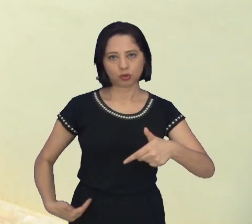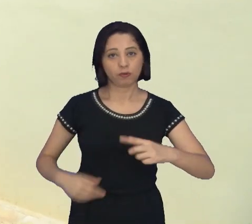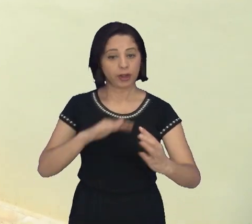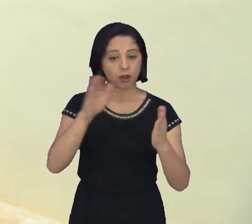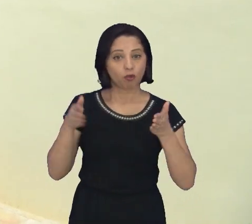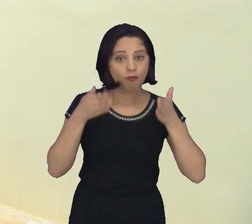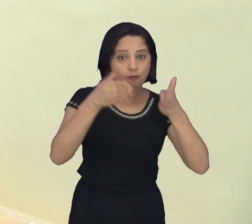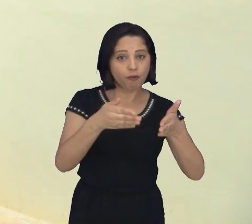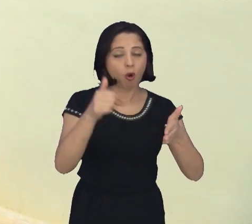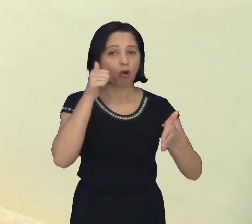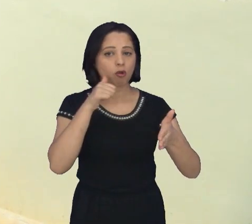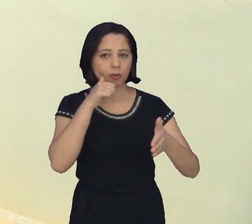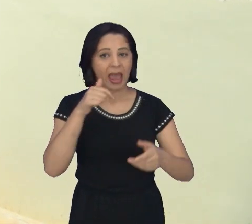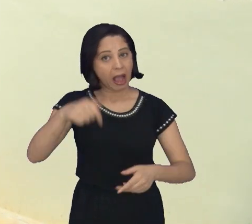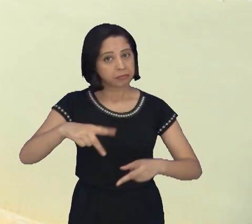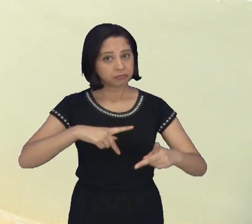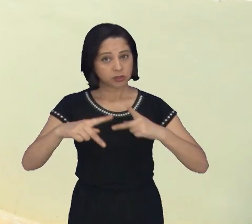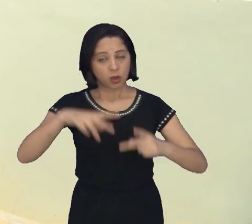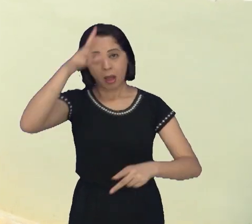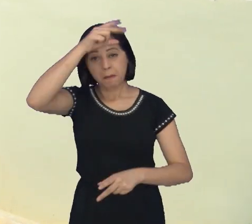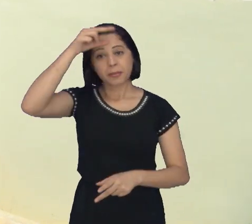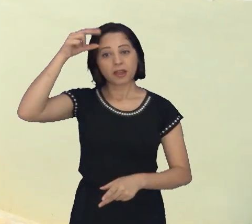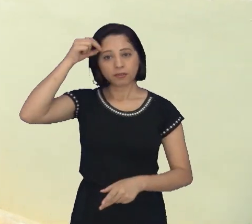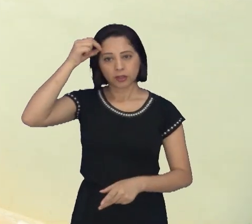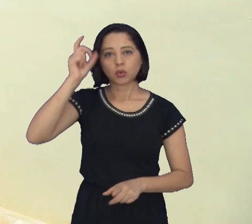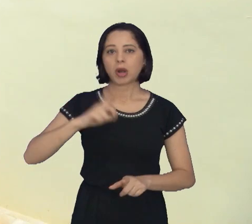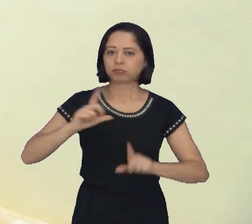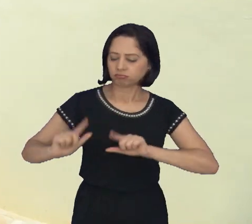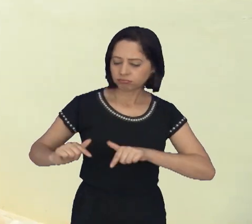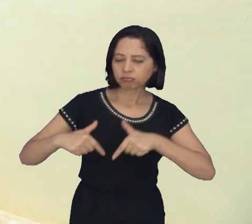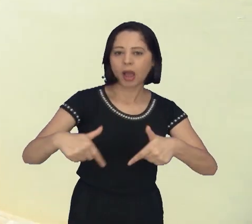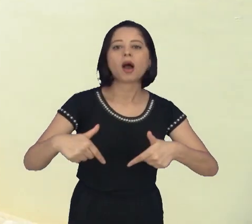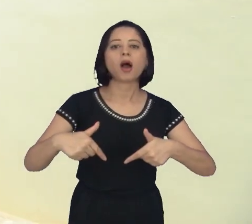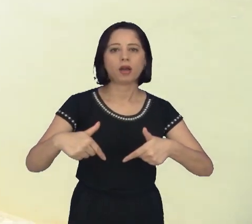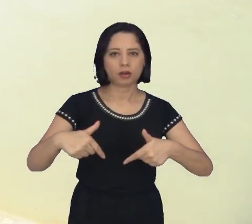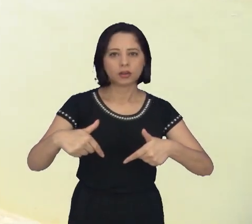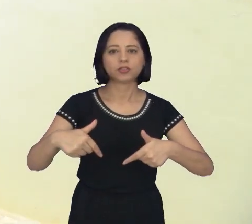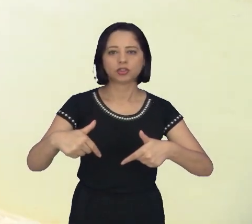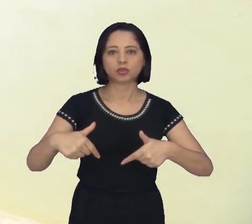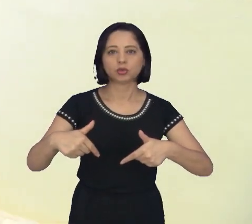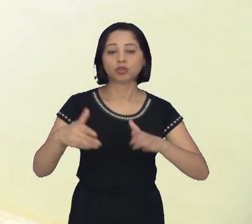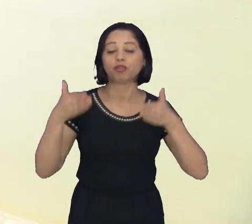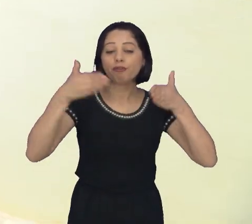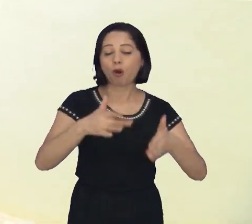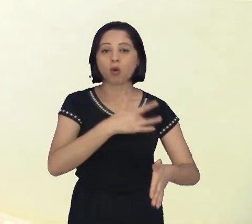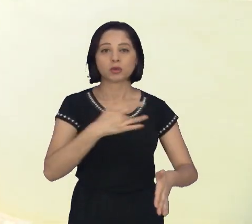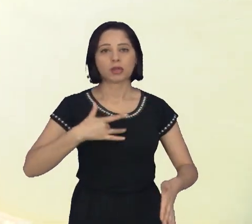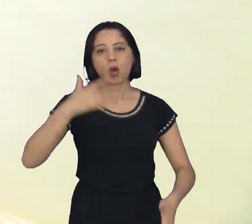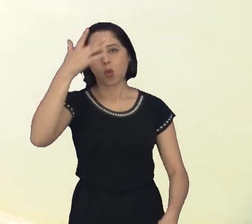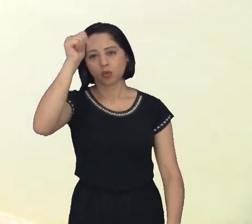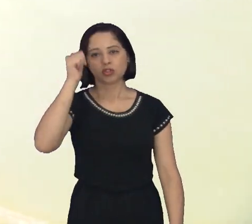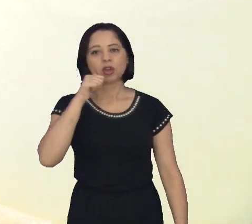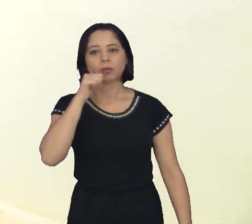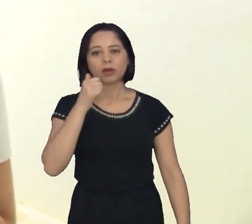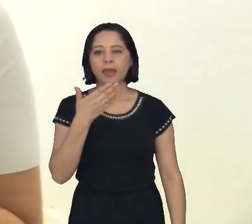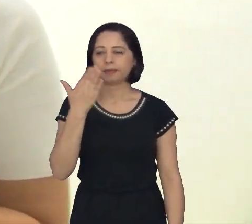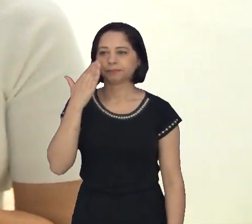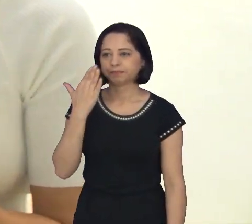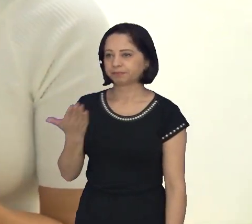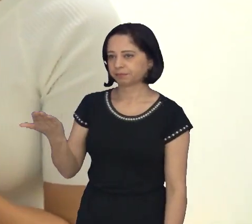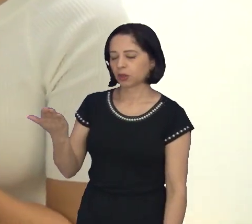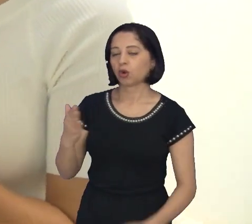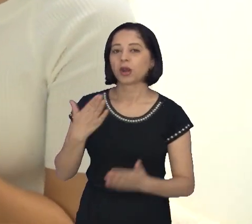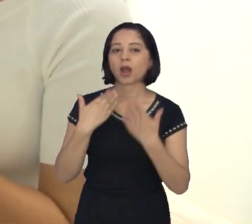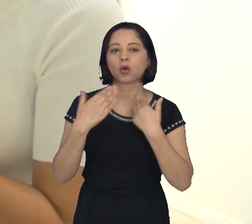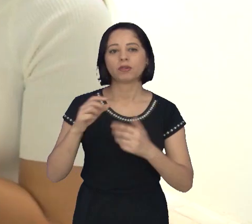mulheres. Aqui em São José dos Campos, a Prefeitura realiza ações e serviços voltadas para a saúde da mulher e sobre isso a gente vai conversar com a médica,